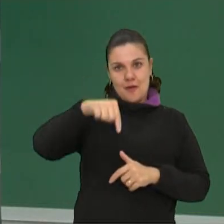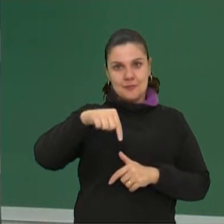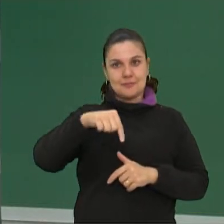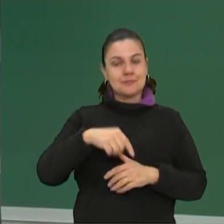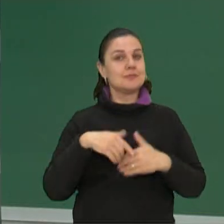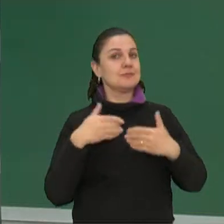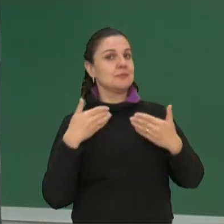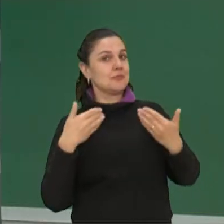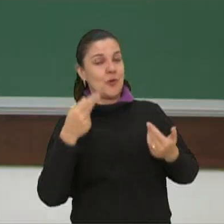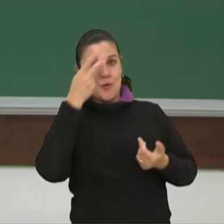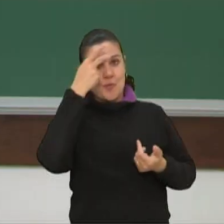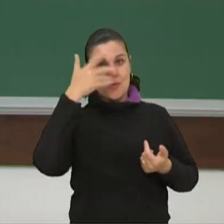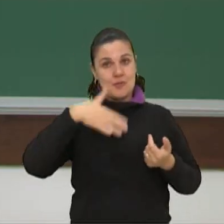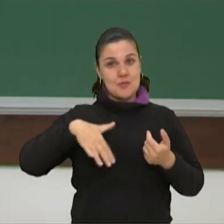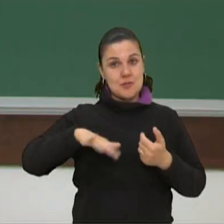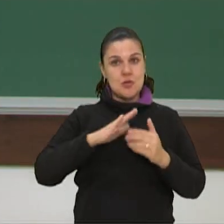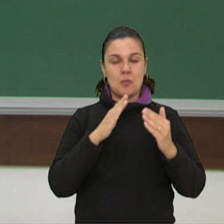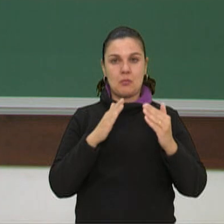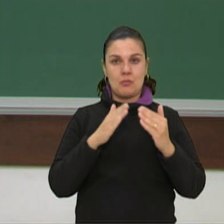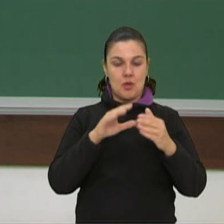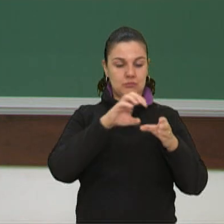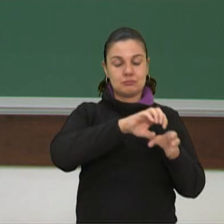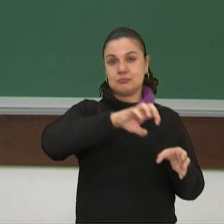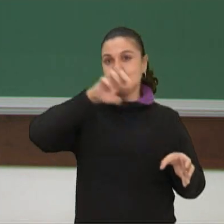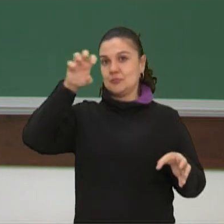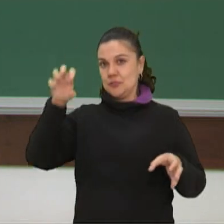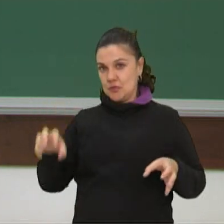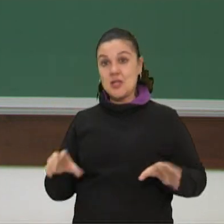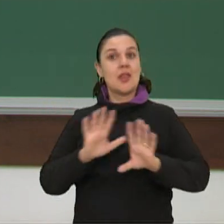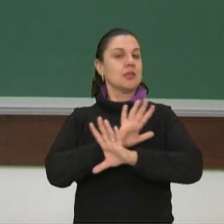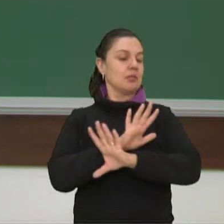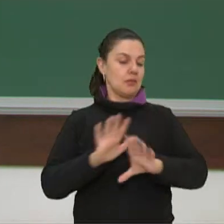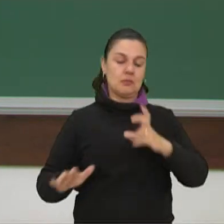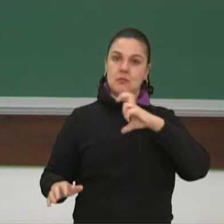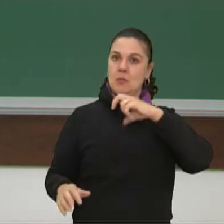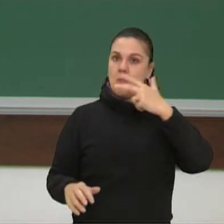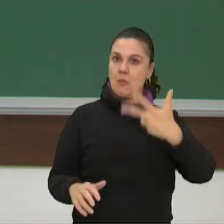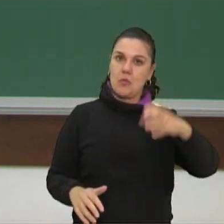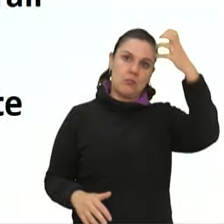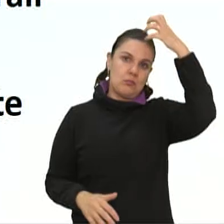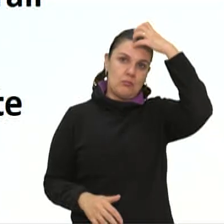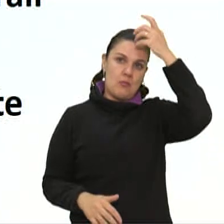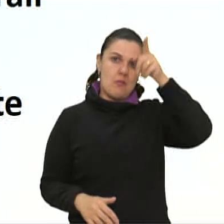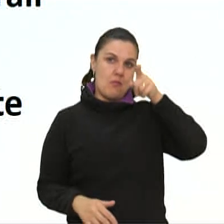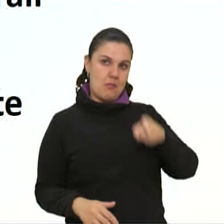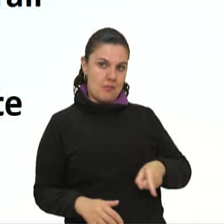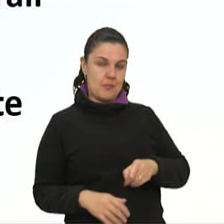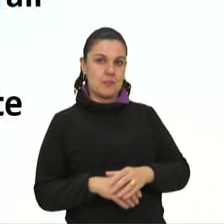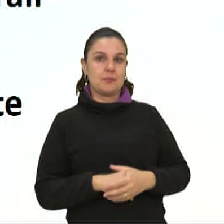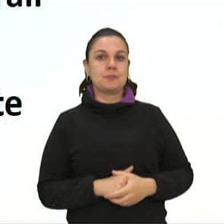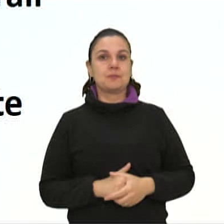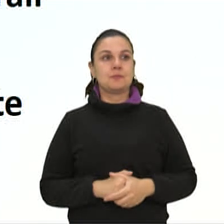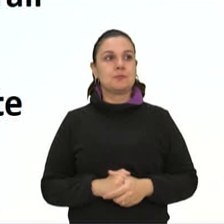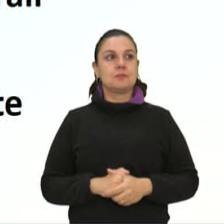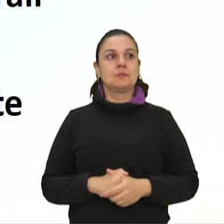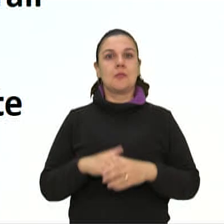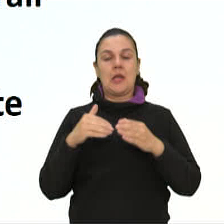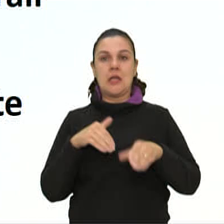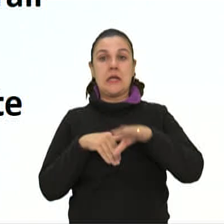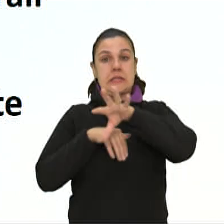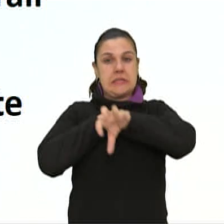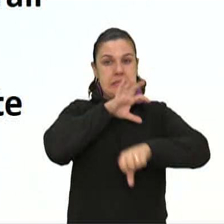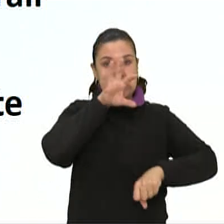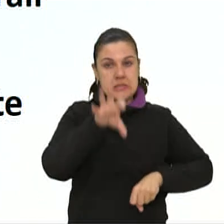seja, os moradores que estavam ali foram retirados. Isso aqui agora é terra do rei. E aí, a exploração